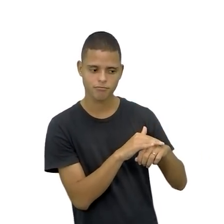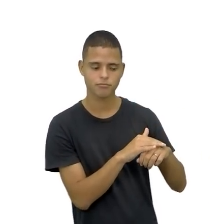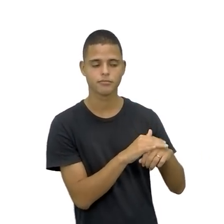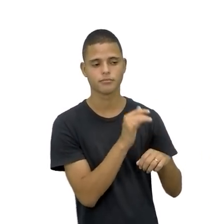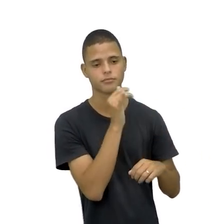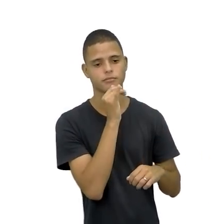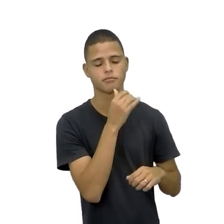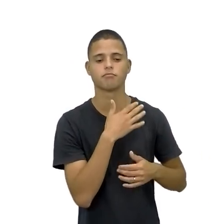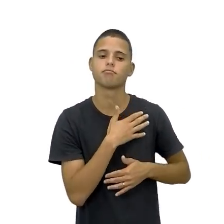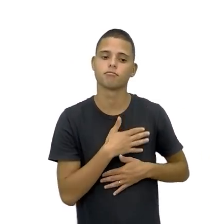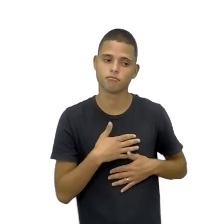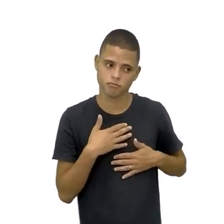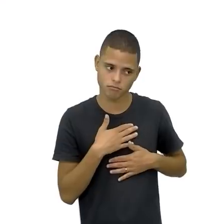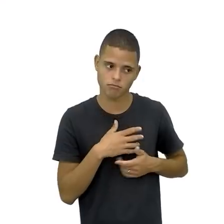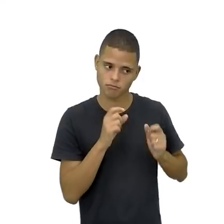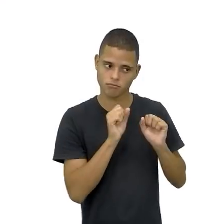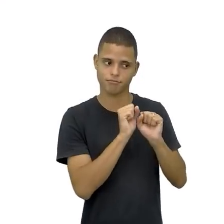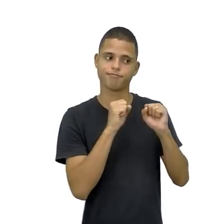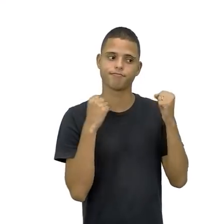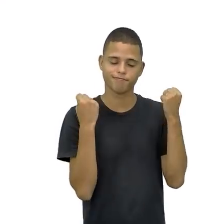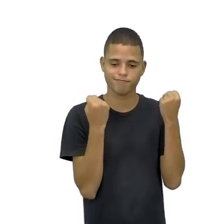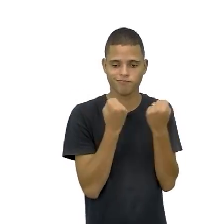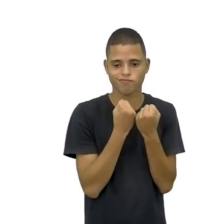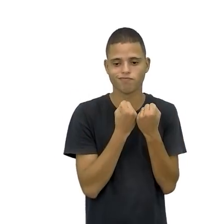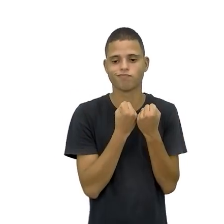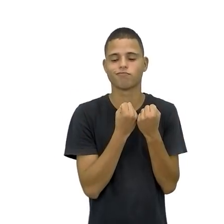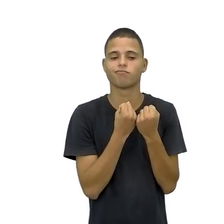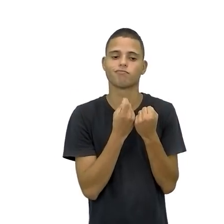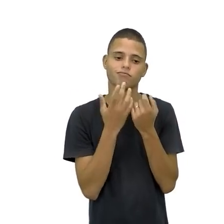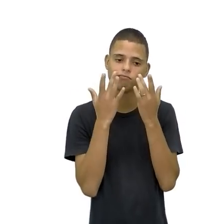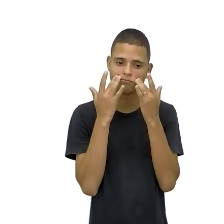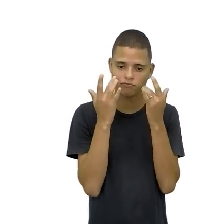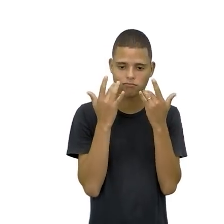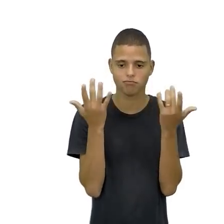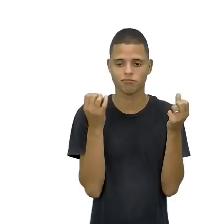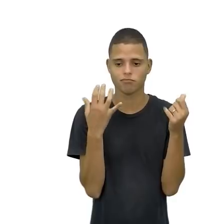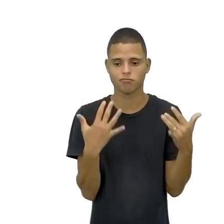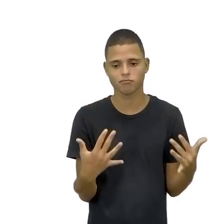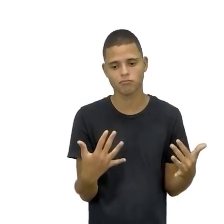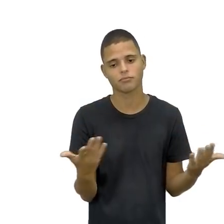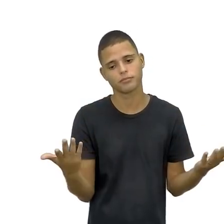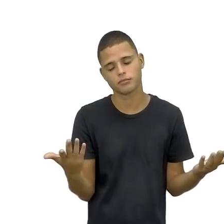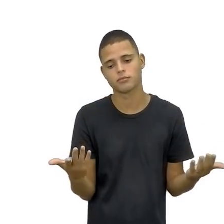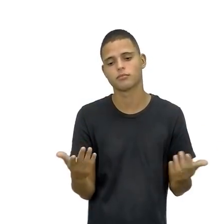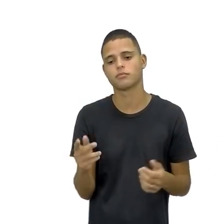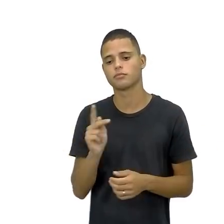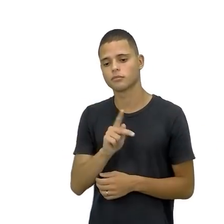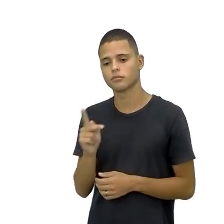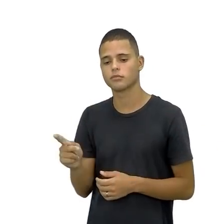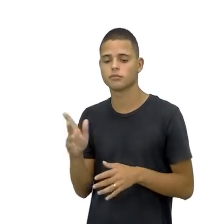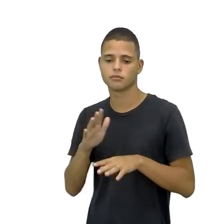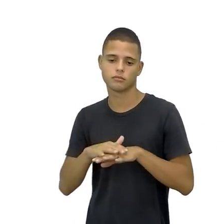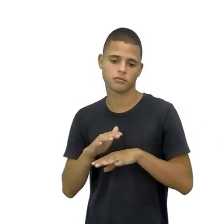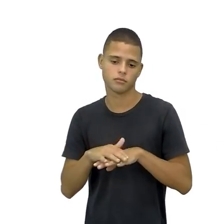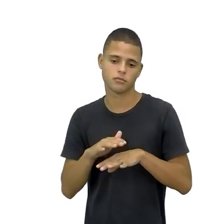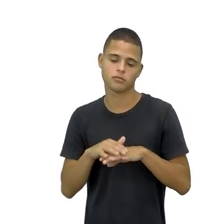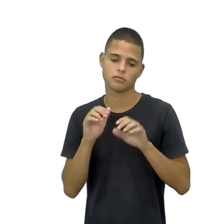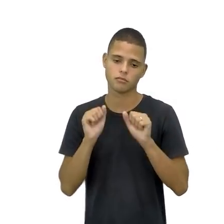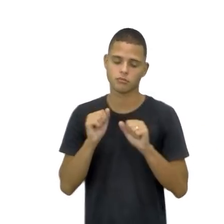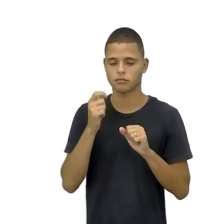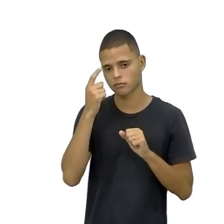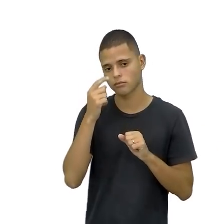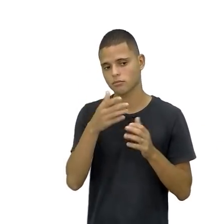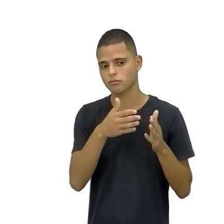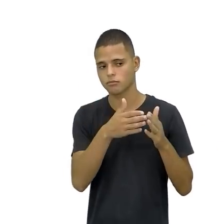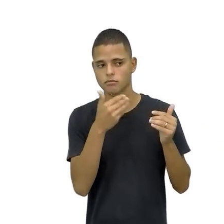que fizessem um seminário, por exemplo. Né? O professor de matemática pode pedir um infográfico, né? Por exemplo. A professora de